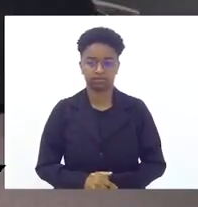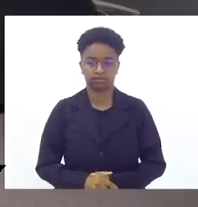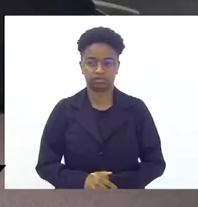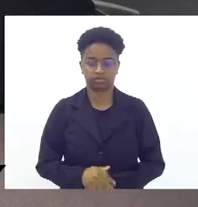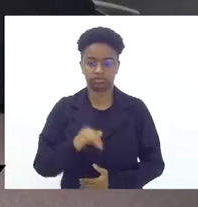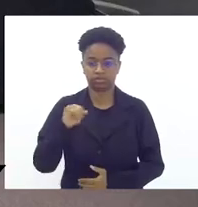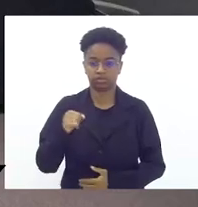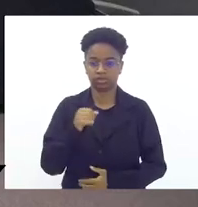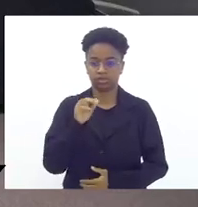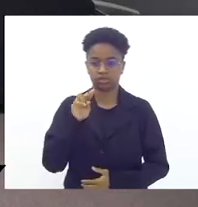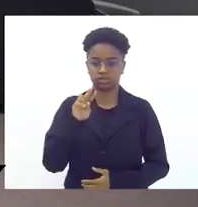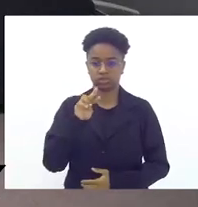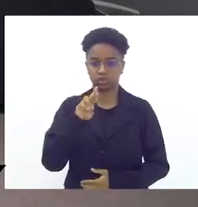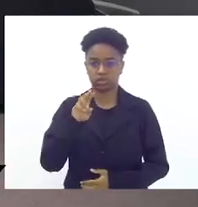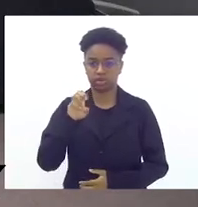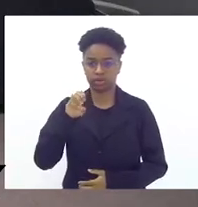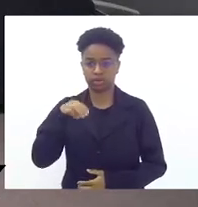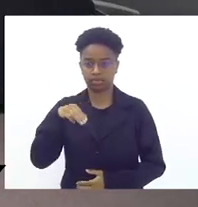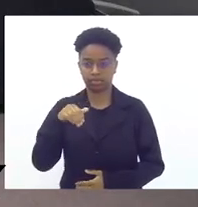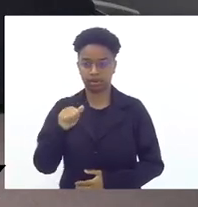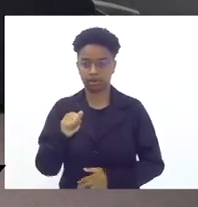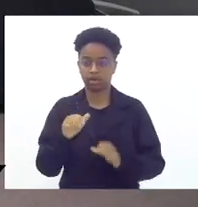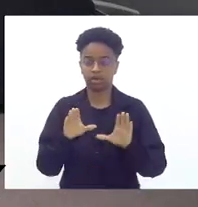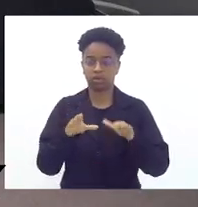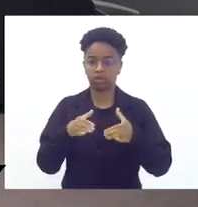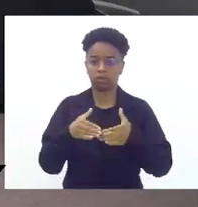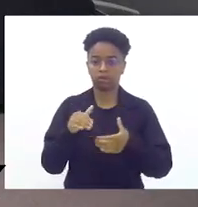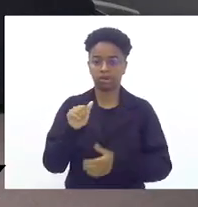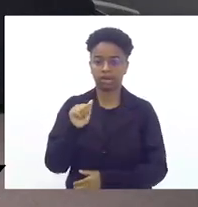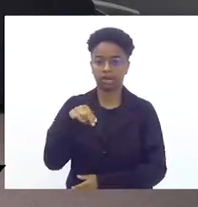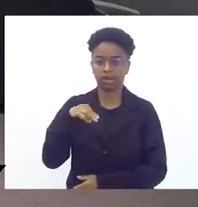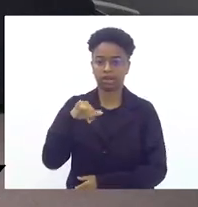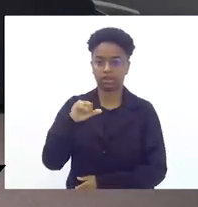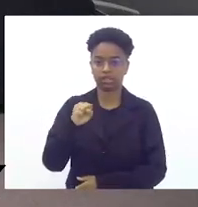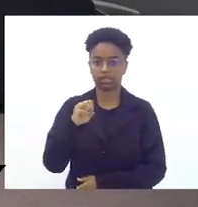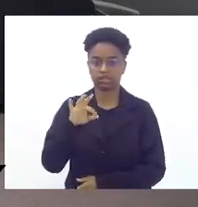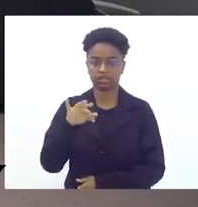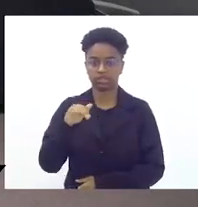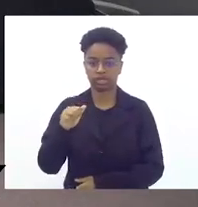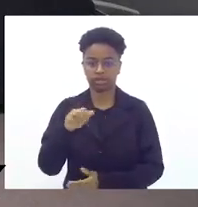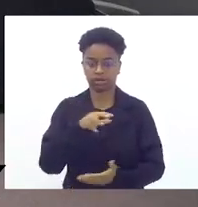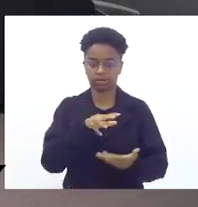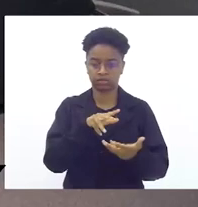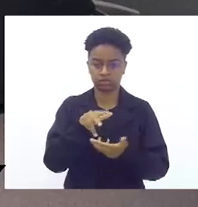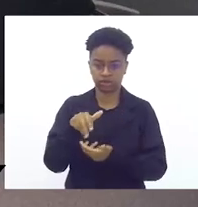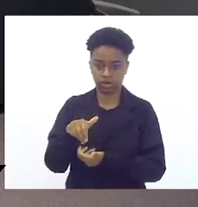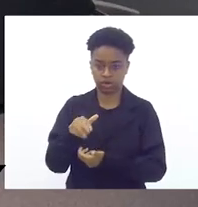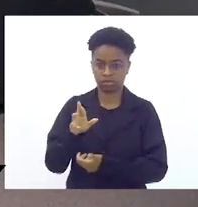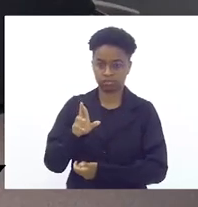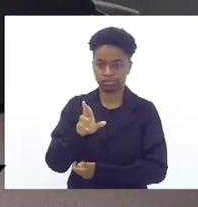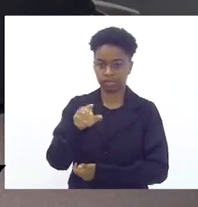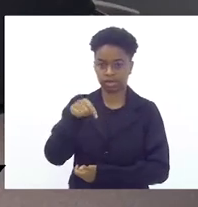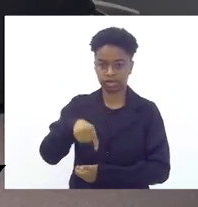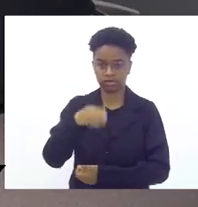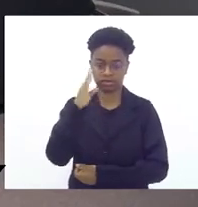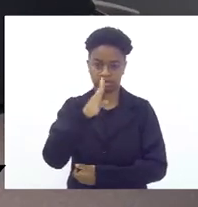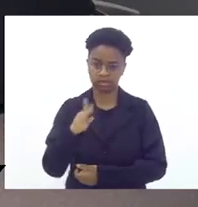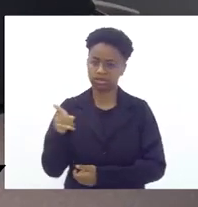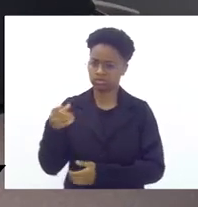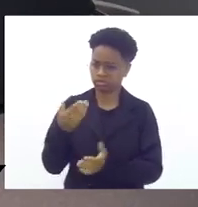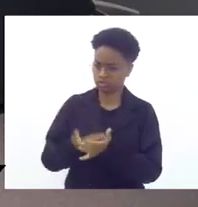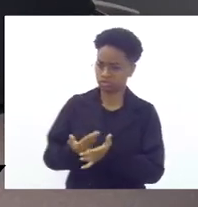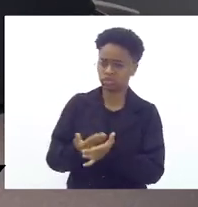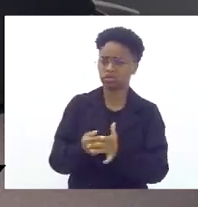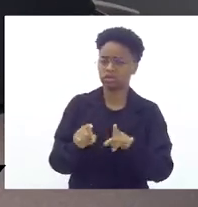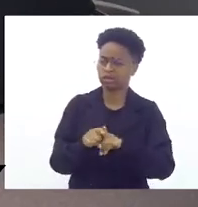Jurema Werneck da Anistia Internacional do Brasil nossa companheira batalhadora também uma estudiosa